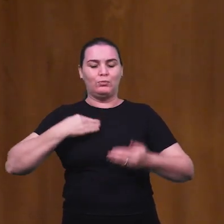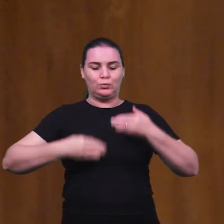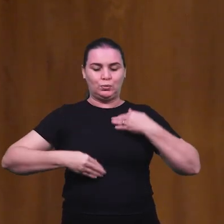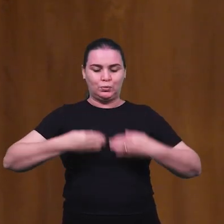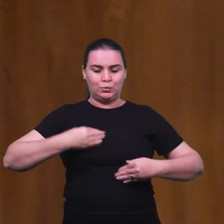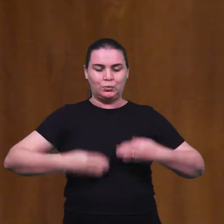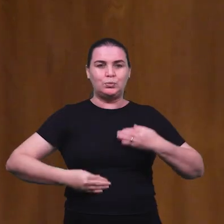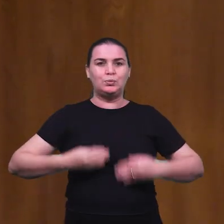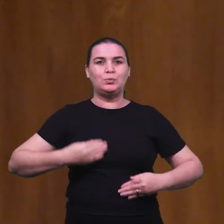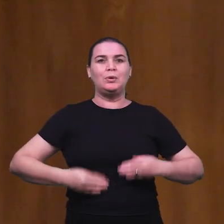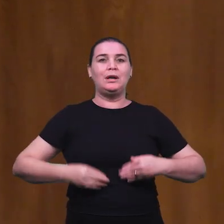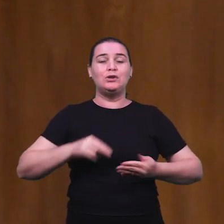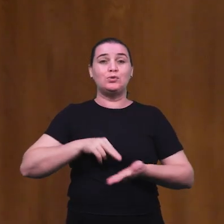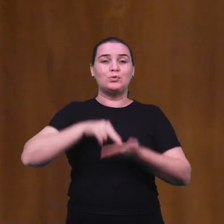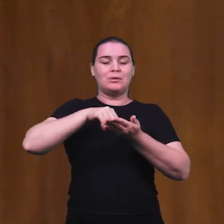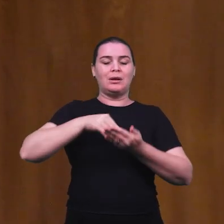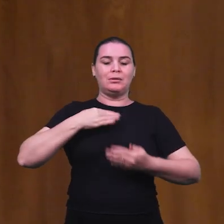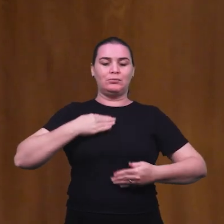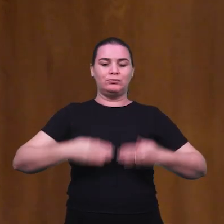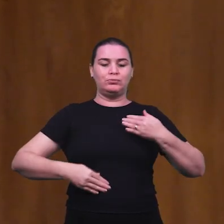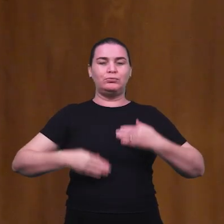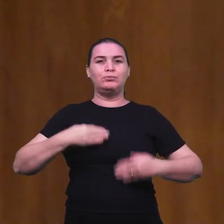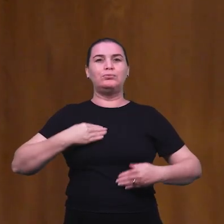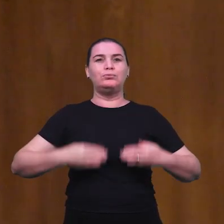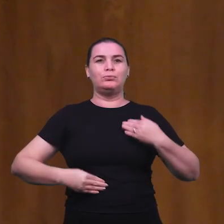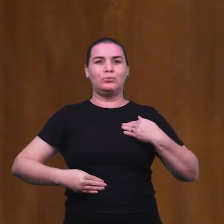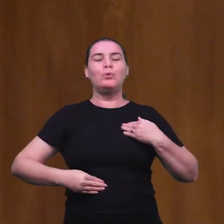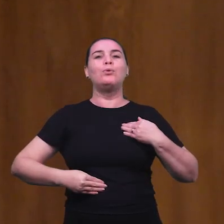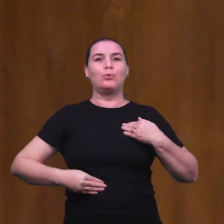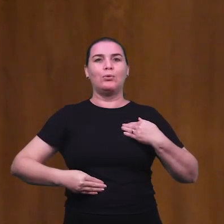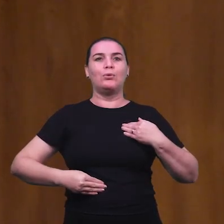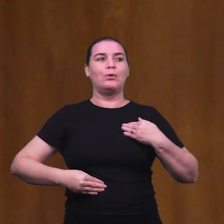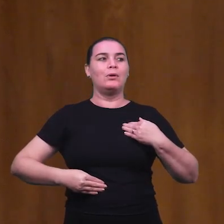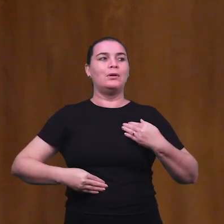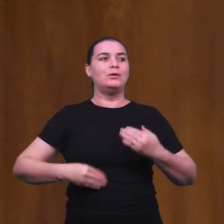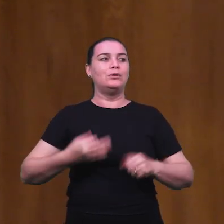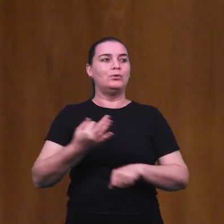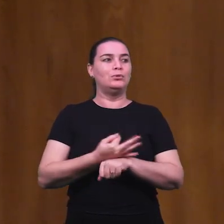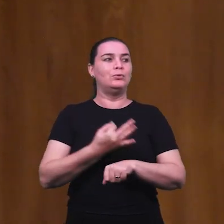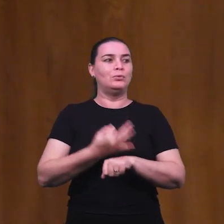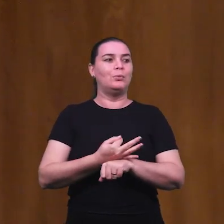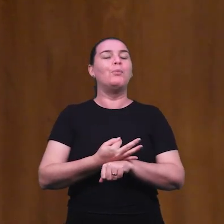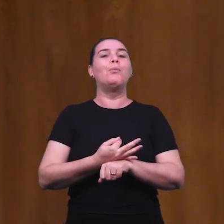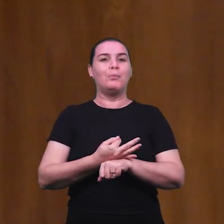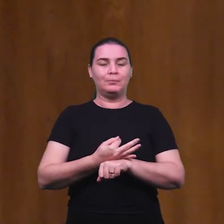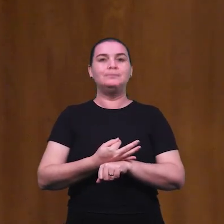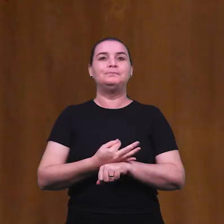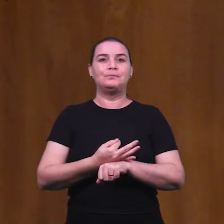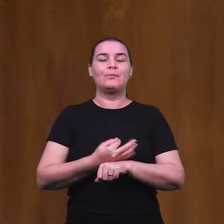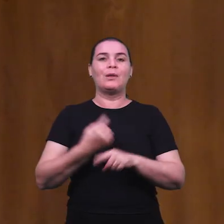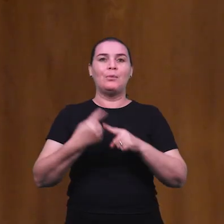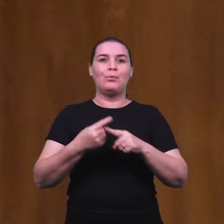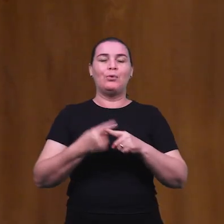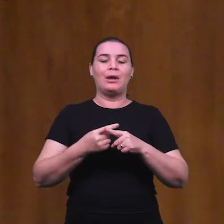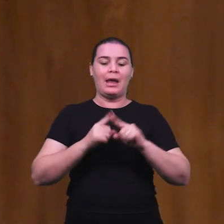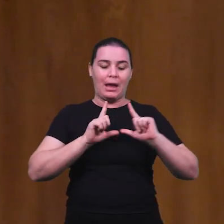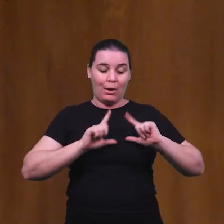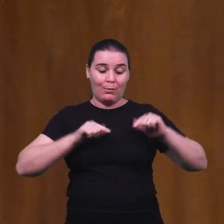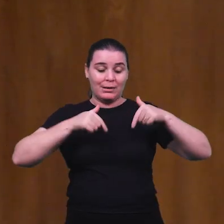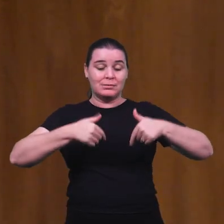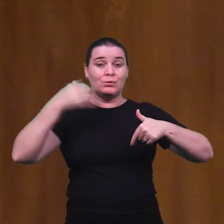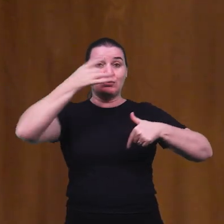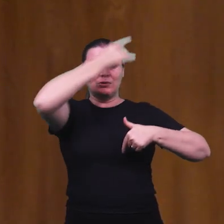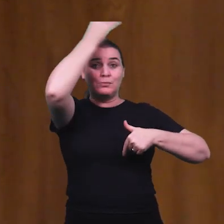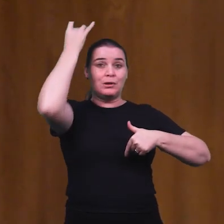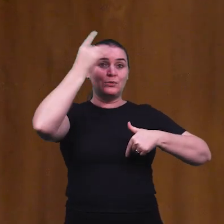povo, há uma igreja que tem se mantido fiel ao Espírito Santo, porque o unguento está sendo derramado. Pela ação do